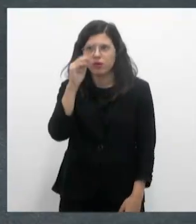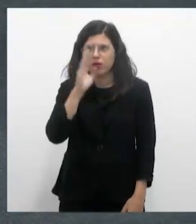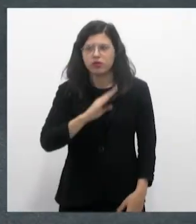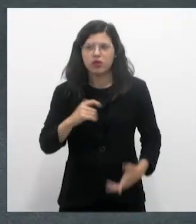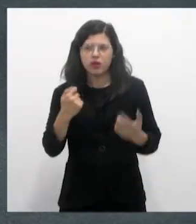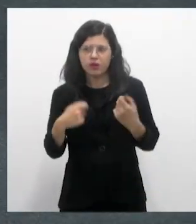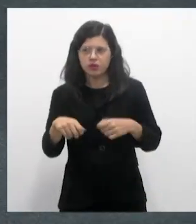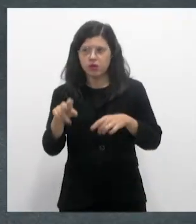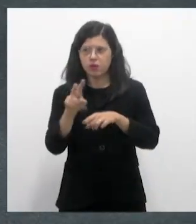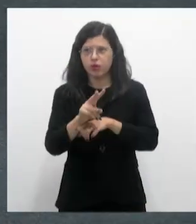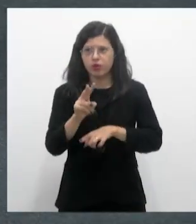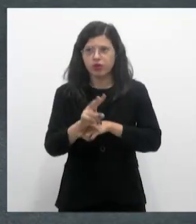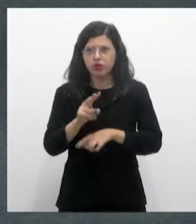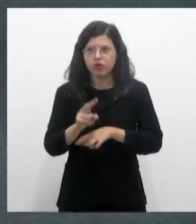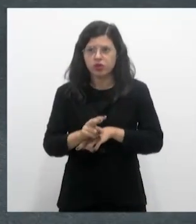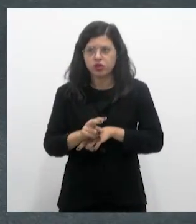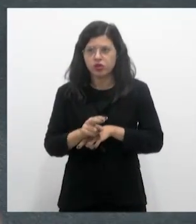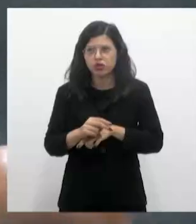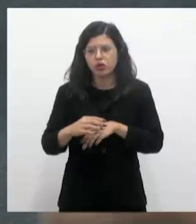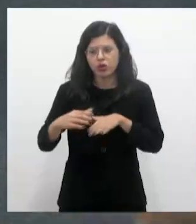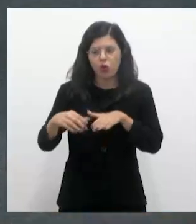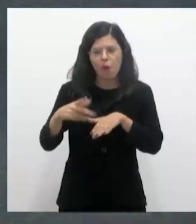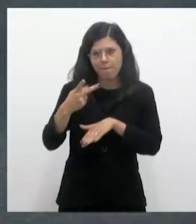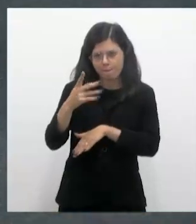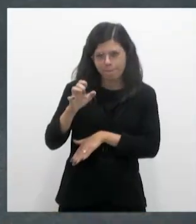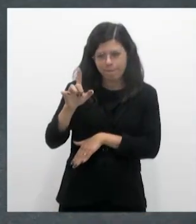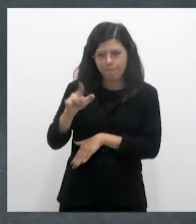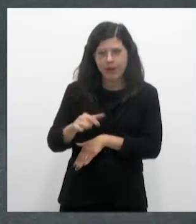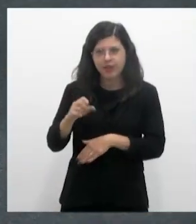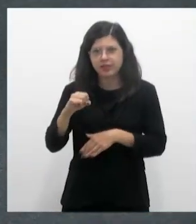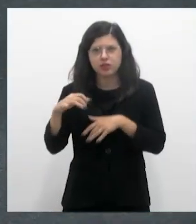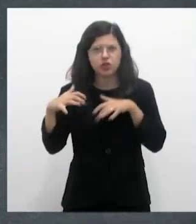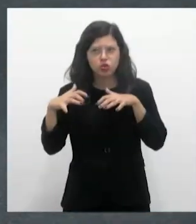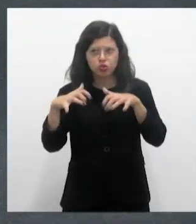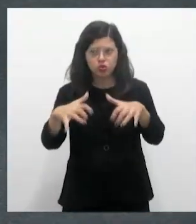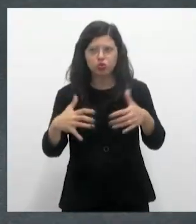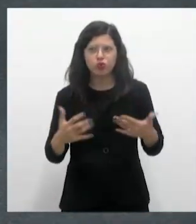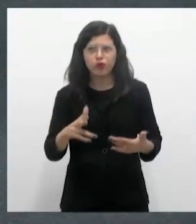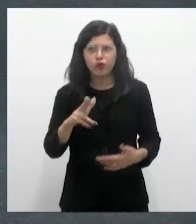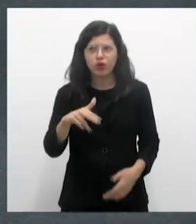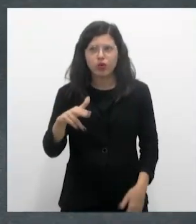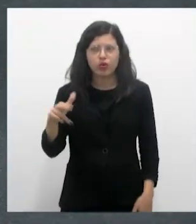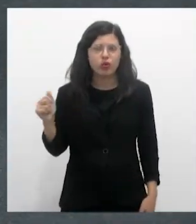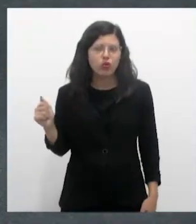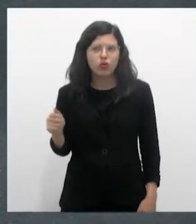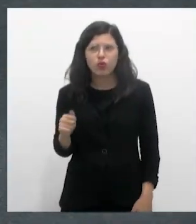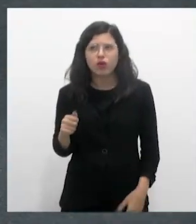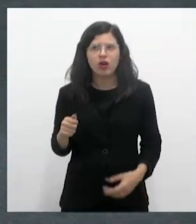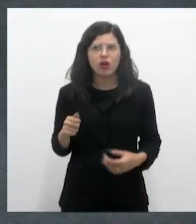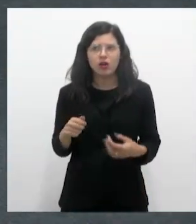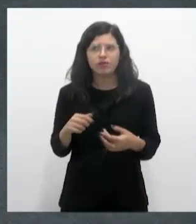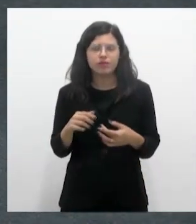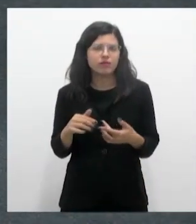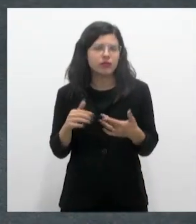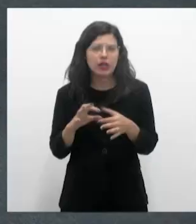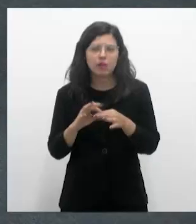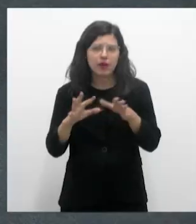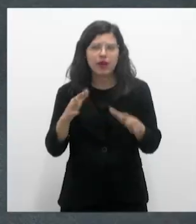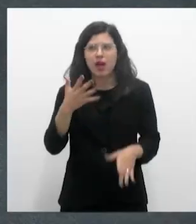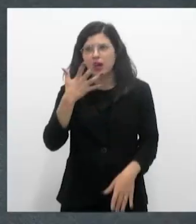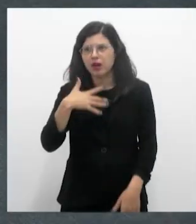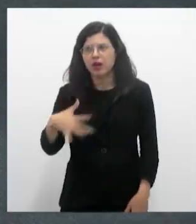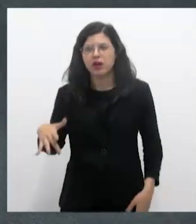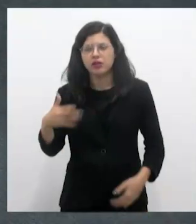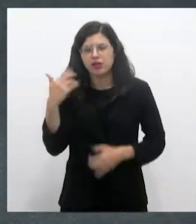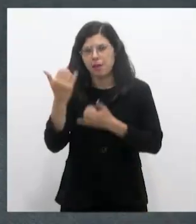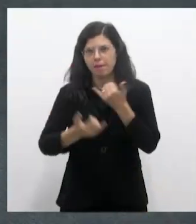precisamos proteger os nossos pés, principalmente em casos de enchente. Jamais deixar nossas crianças, por exemplo, brincarem com água